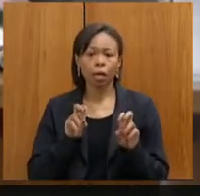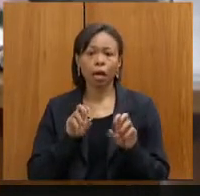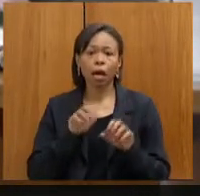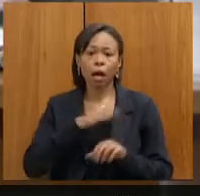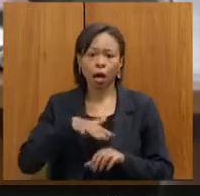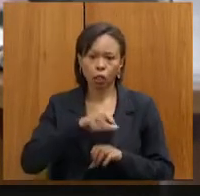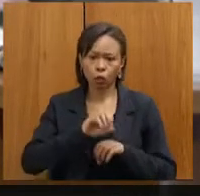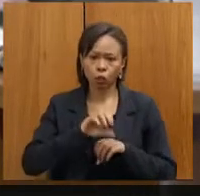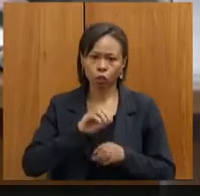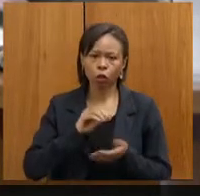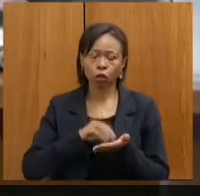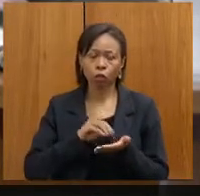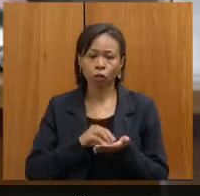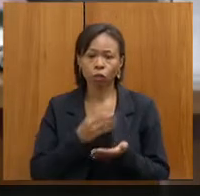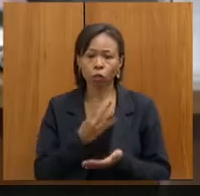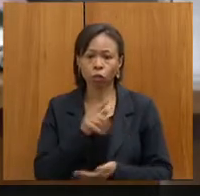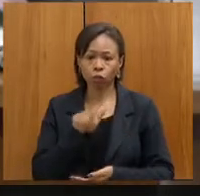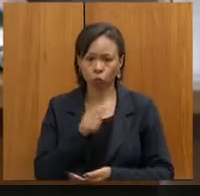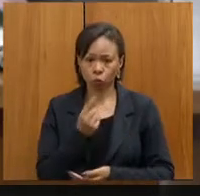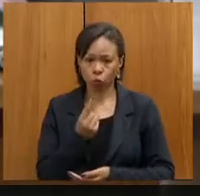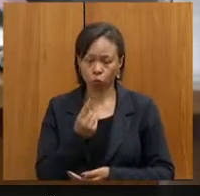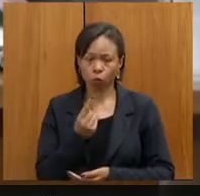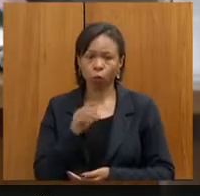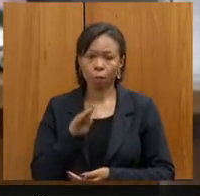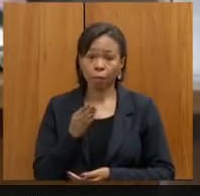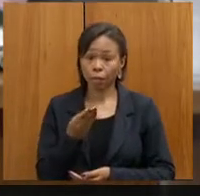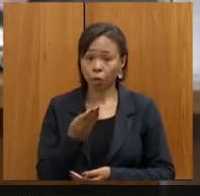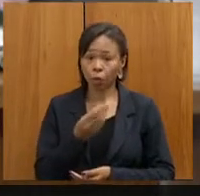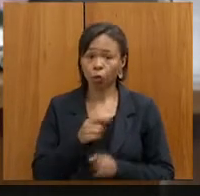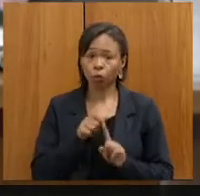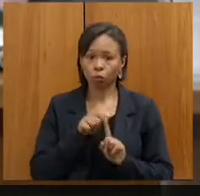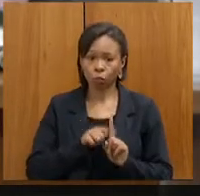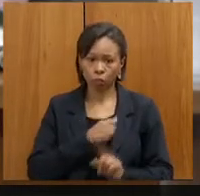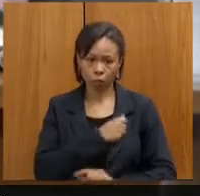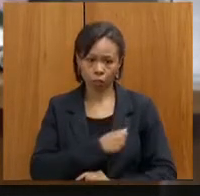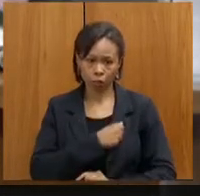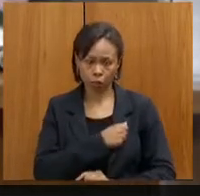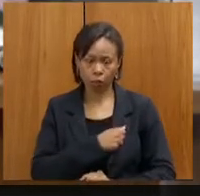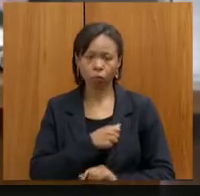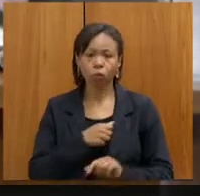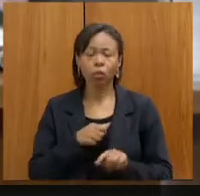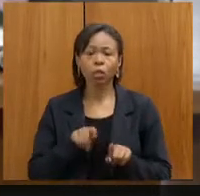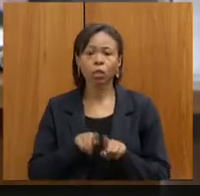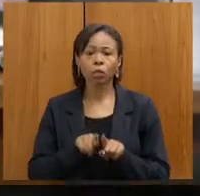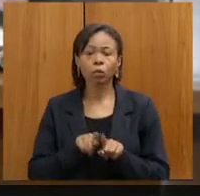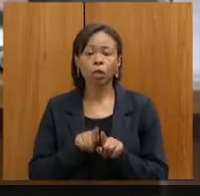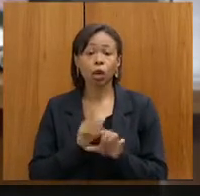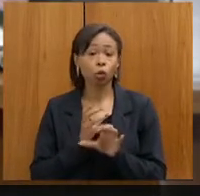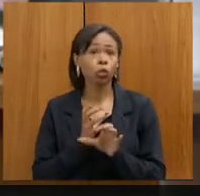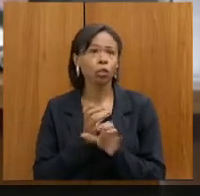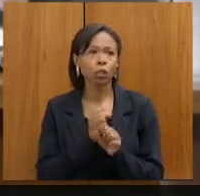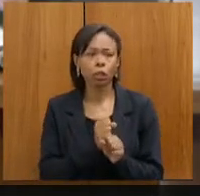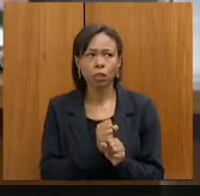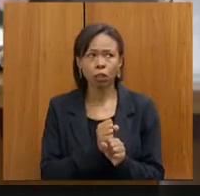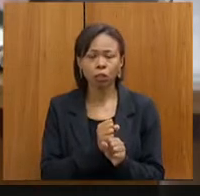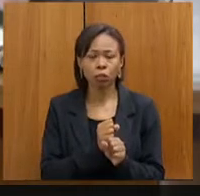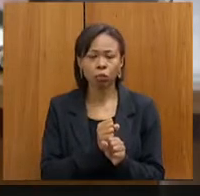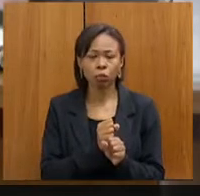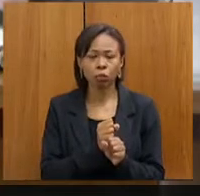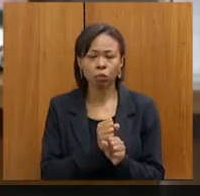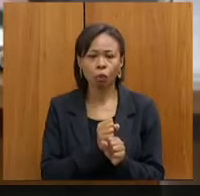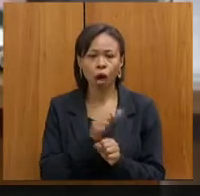ao saldo De 4,1 Milhões em agosto e o sal do importante e a gente colocar o saldo agora